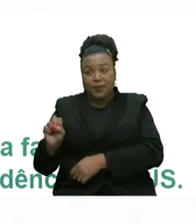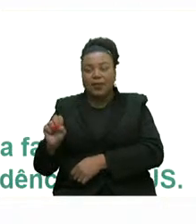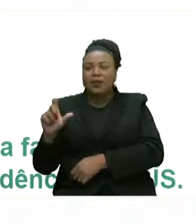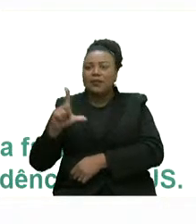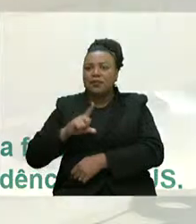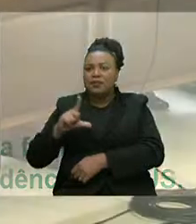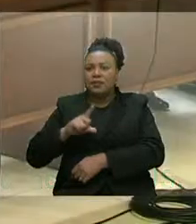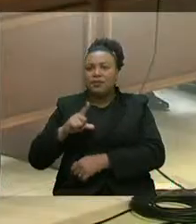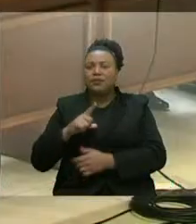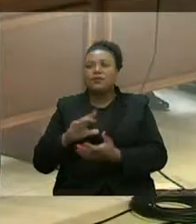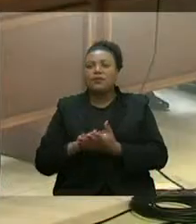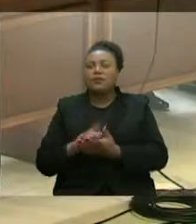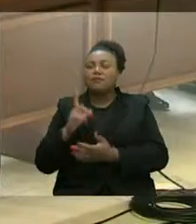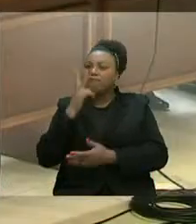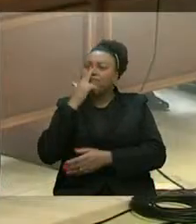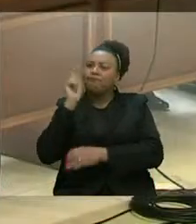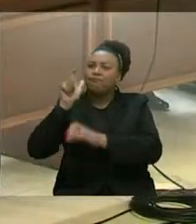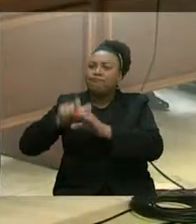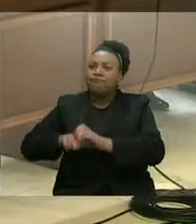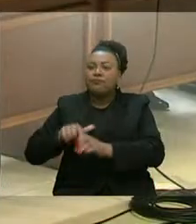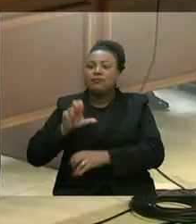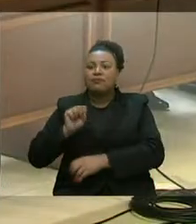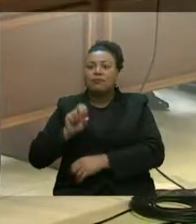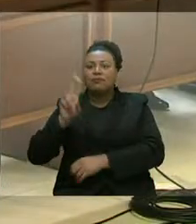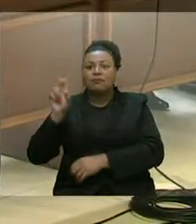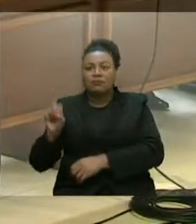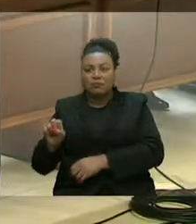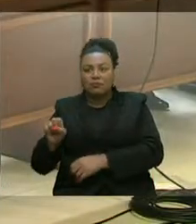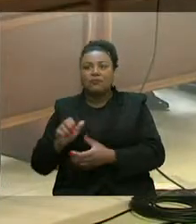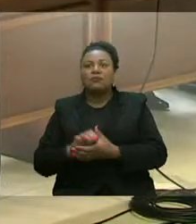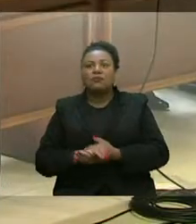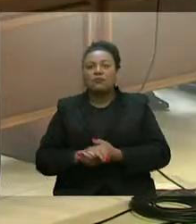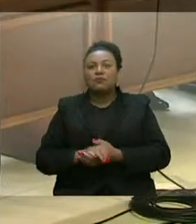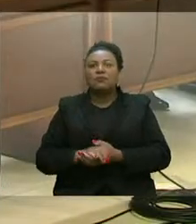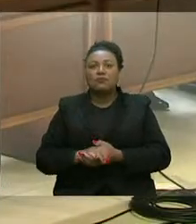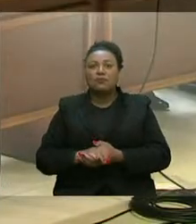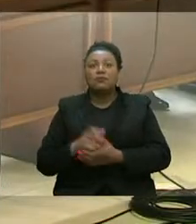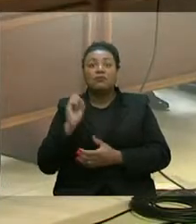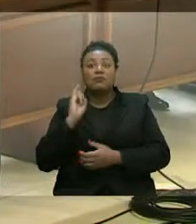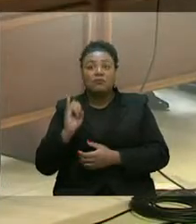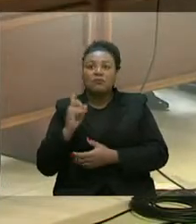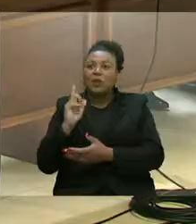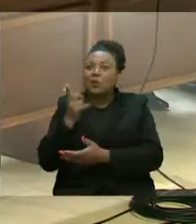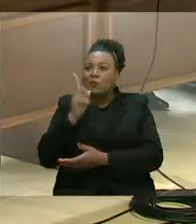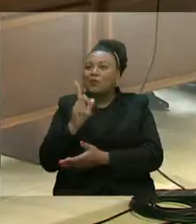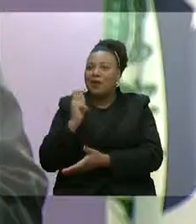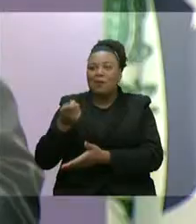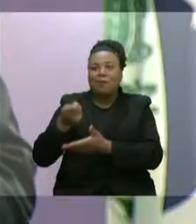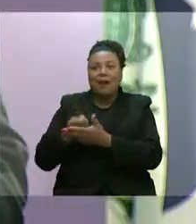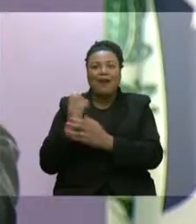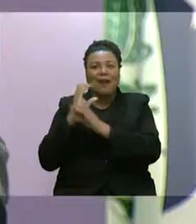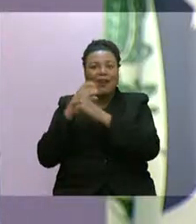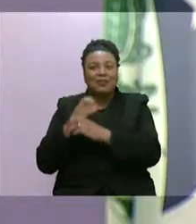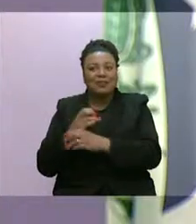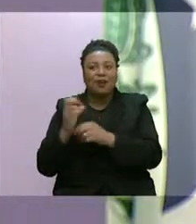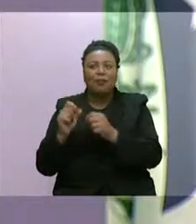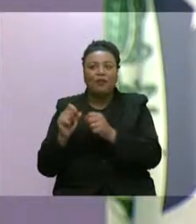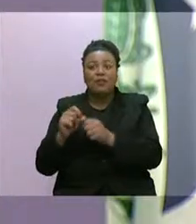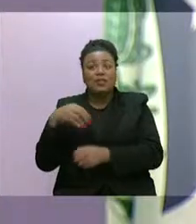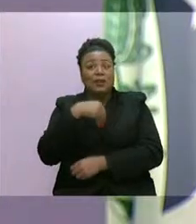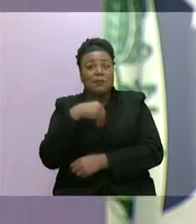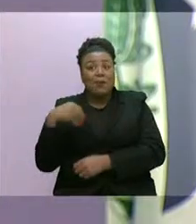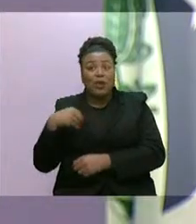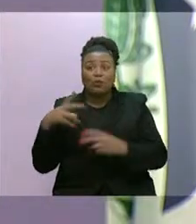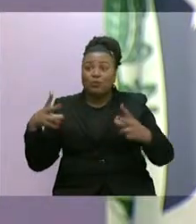uma dependência do SUS. Ou seja, ele não consegue comprar, pagar um exame ou fazer uma consulta